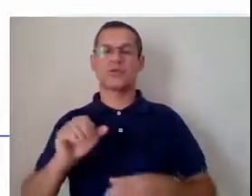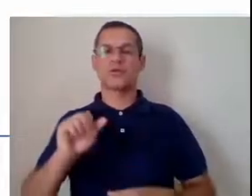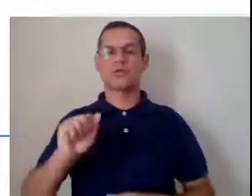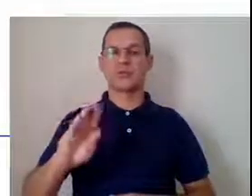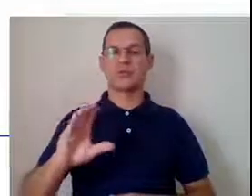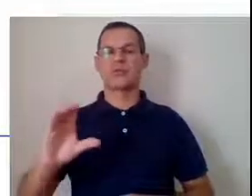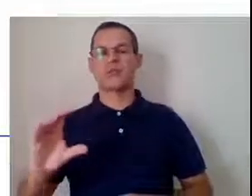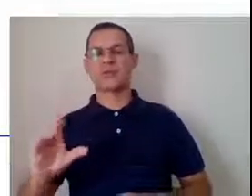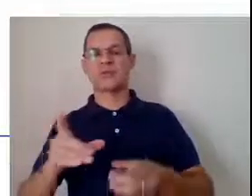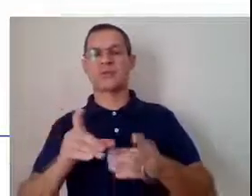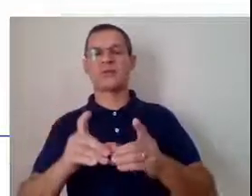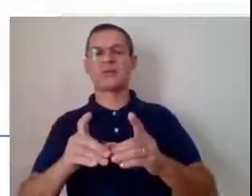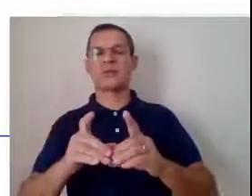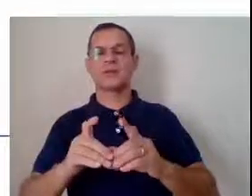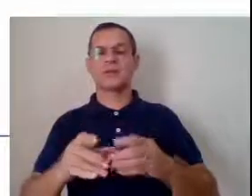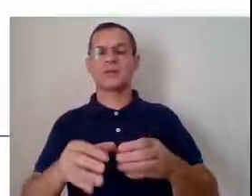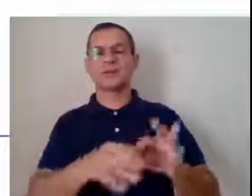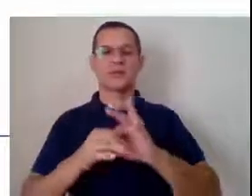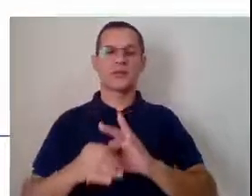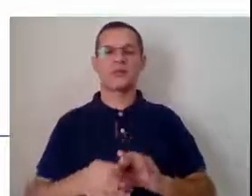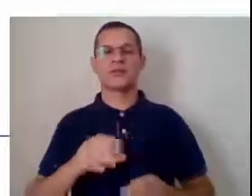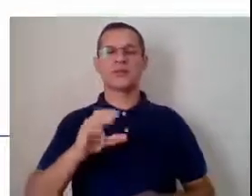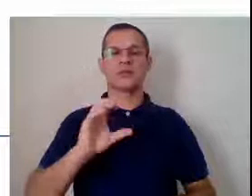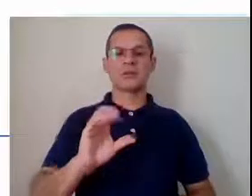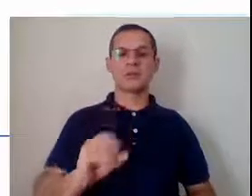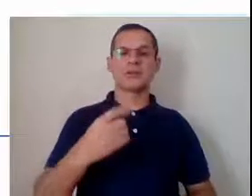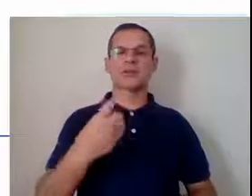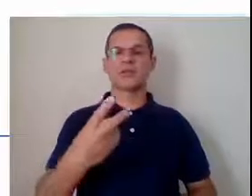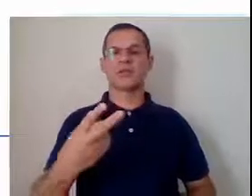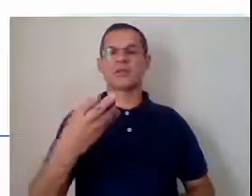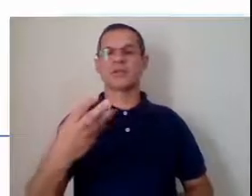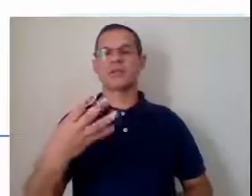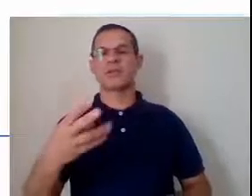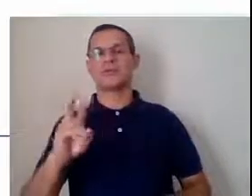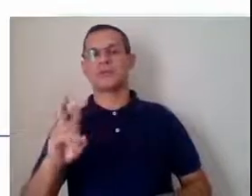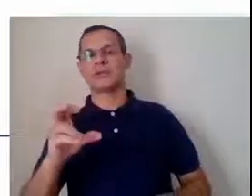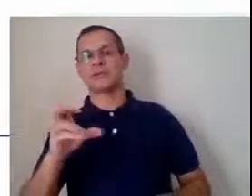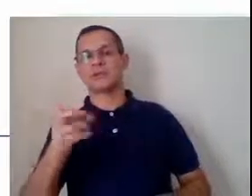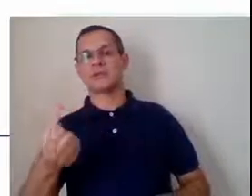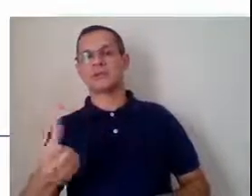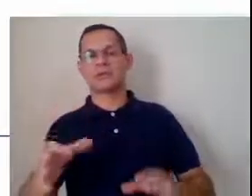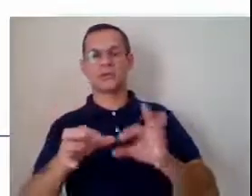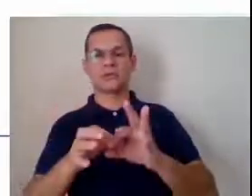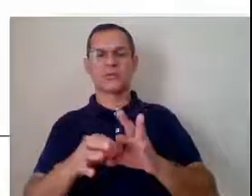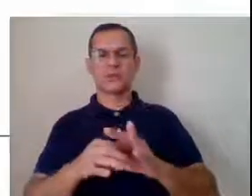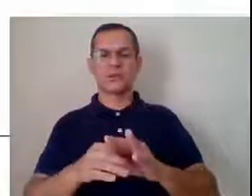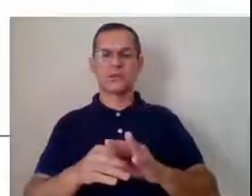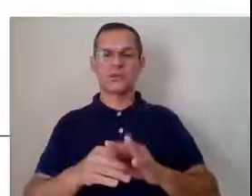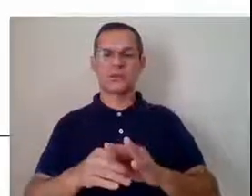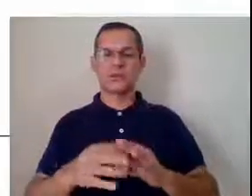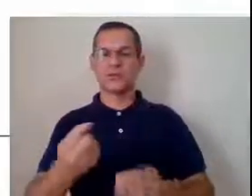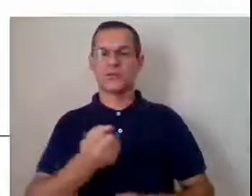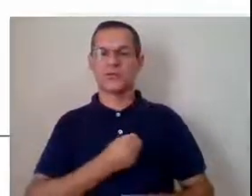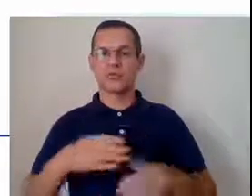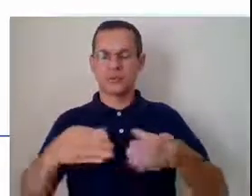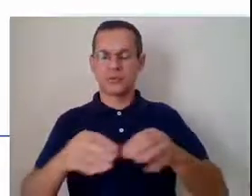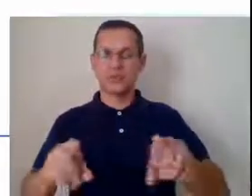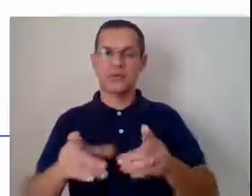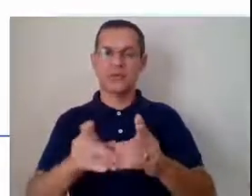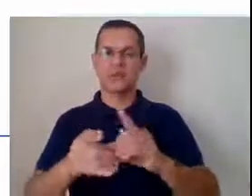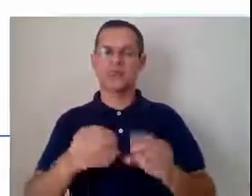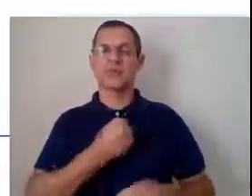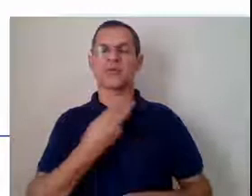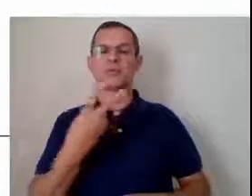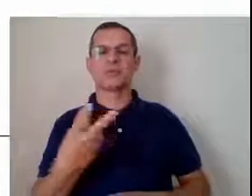da união são 0, 1, 2, 3, 4, 5, 6, reunindo todos os elementos de ambos os conjuntos. Já a interseção é dada pelo